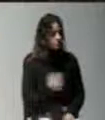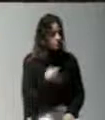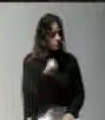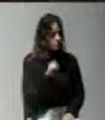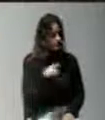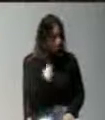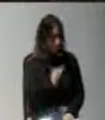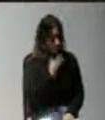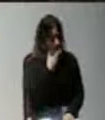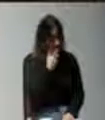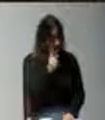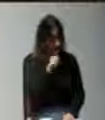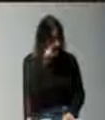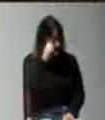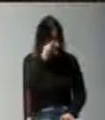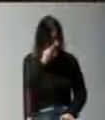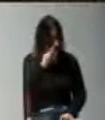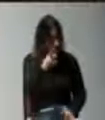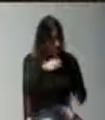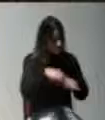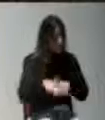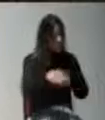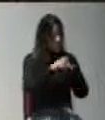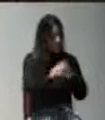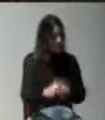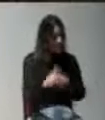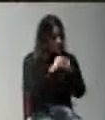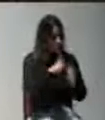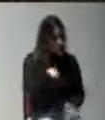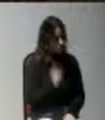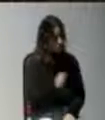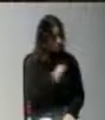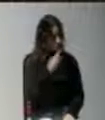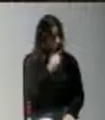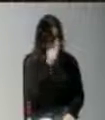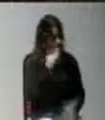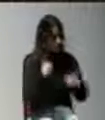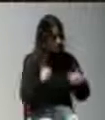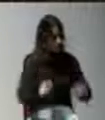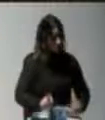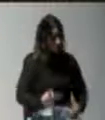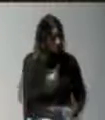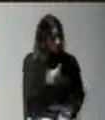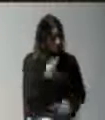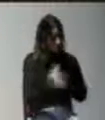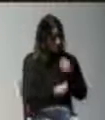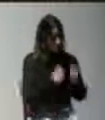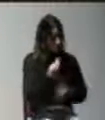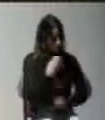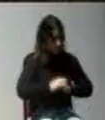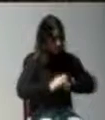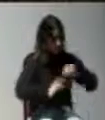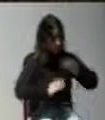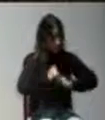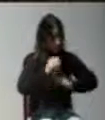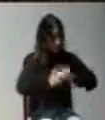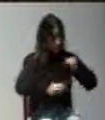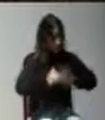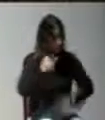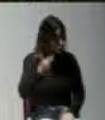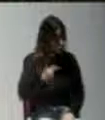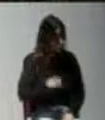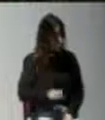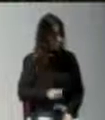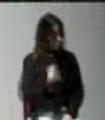de nós mesmos, uma sociabilidade, uma corporeidade que não há como reconstruir plenamente aquilo